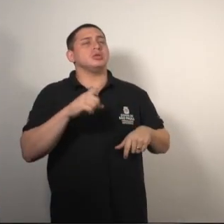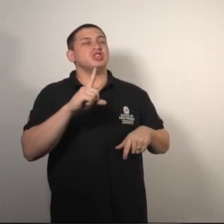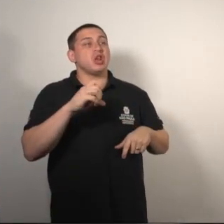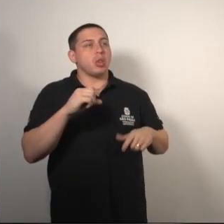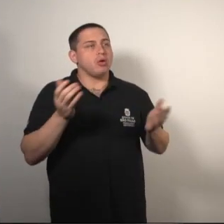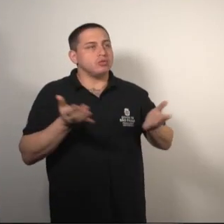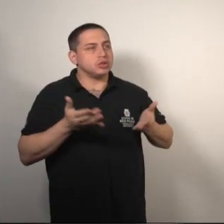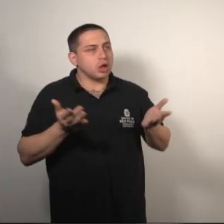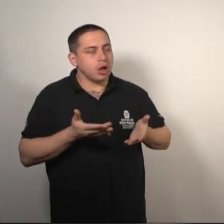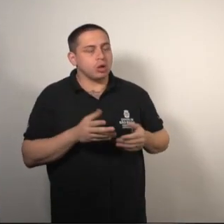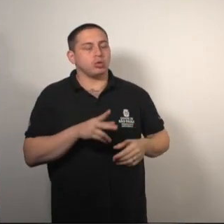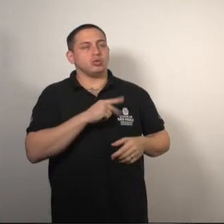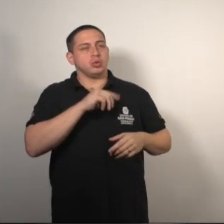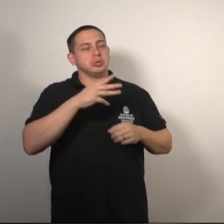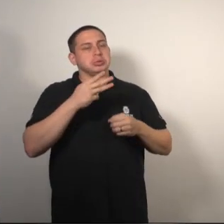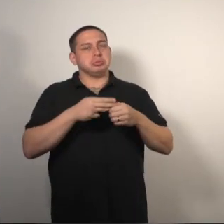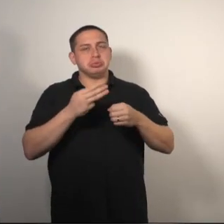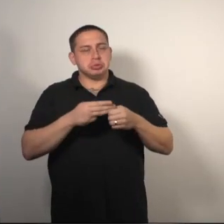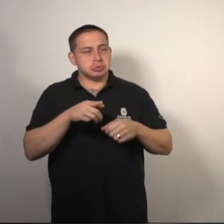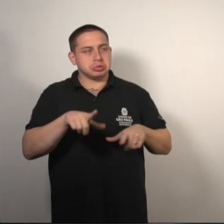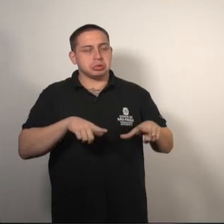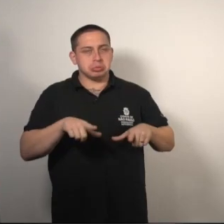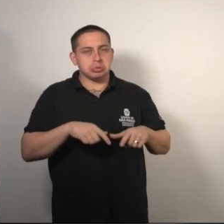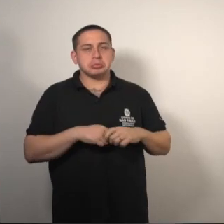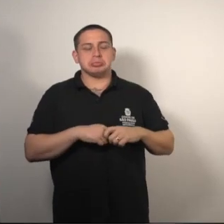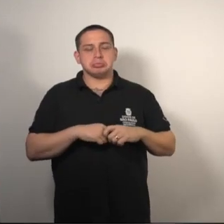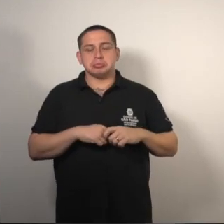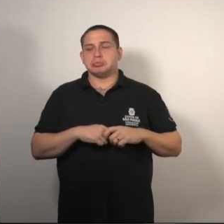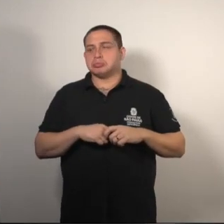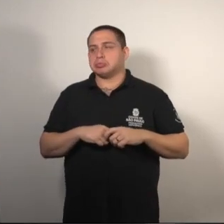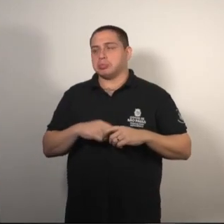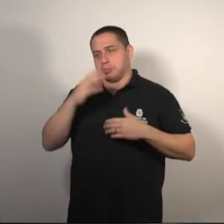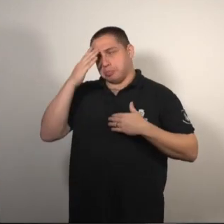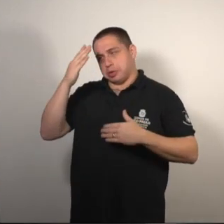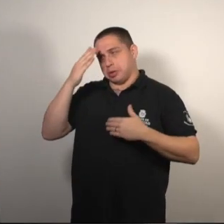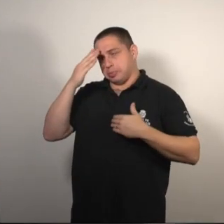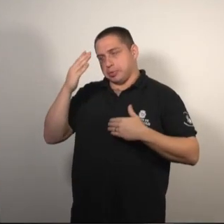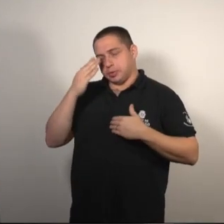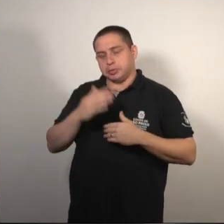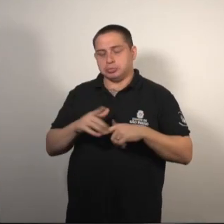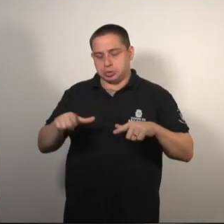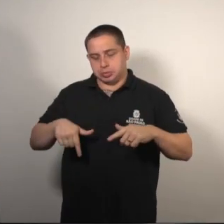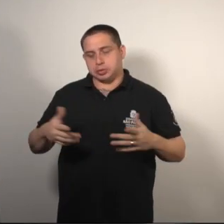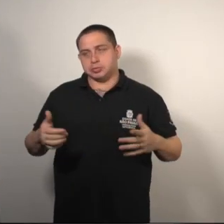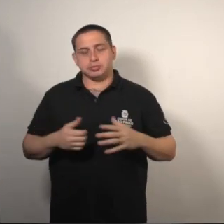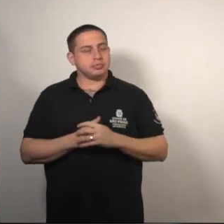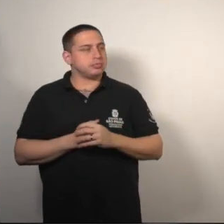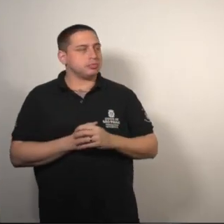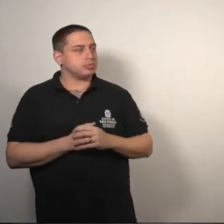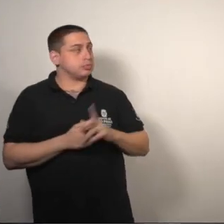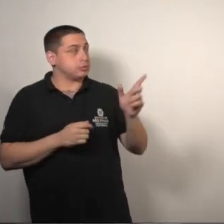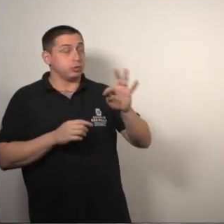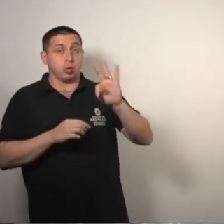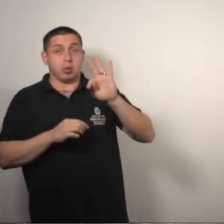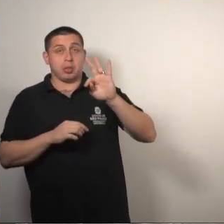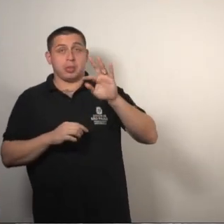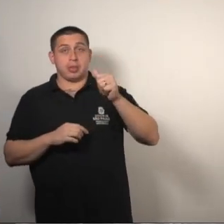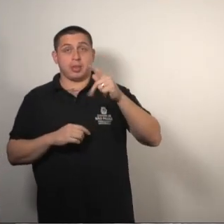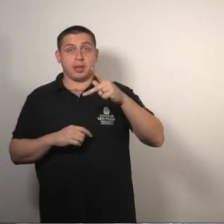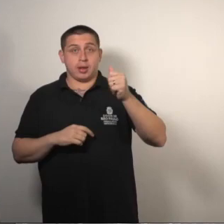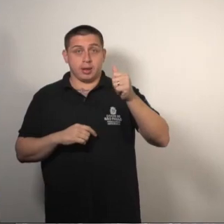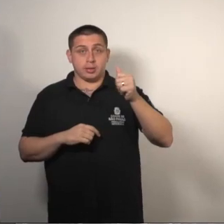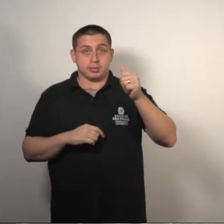19 anos de prefeitura, então obrigado também por estar integrando a equipe. Também o Taca, nosso querido Taca,